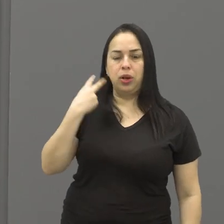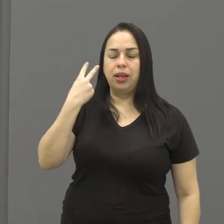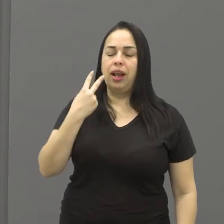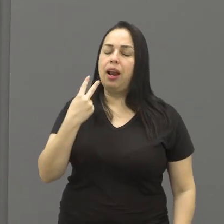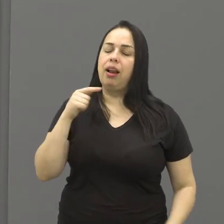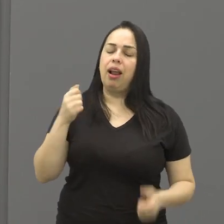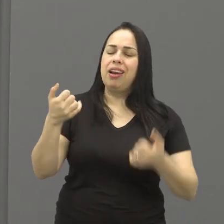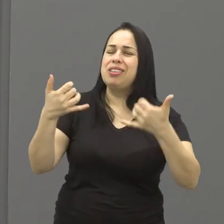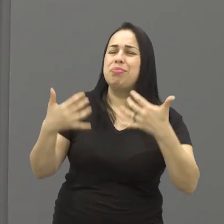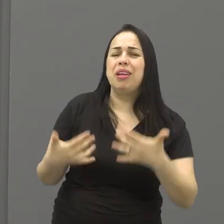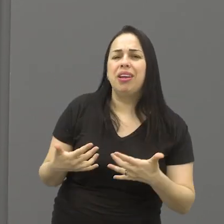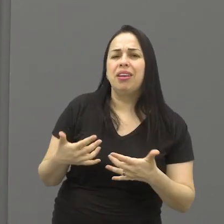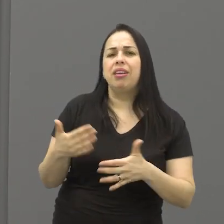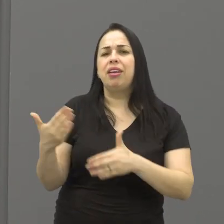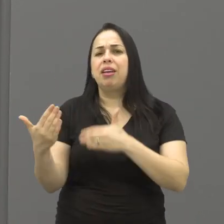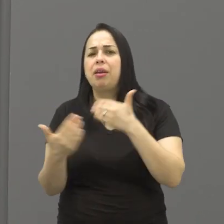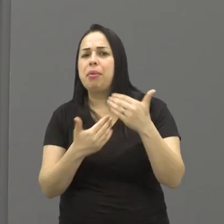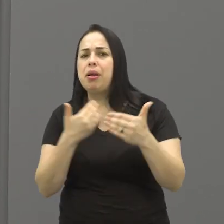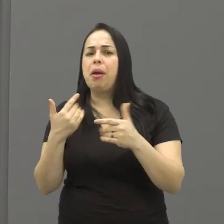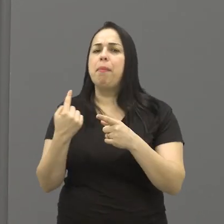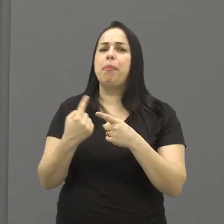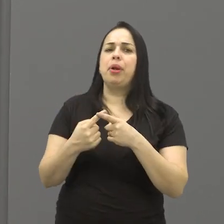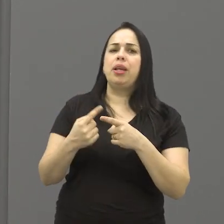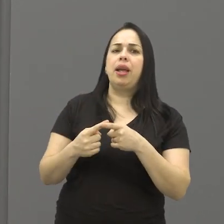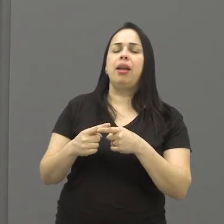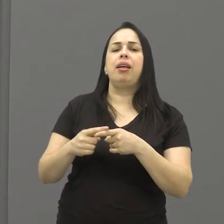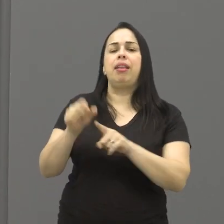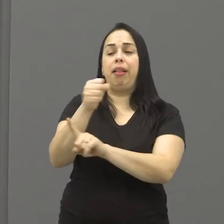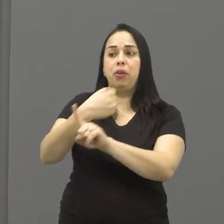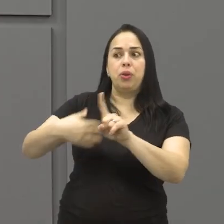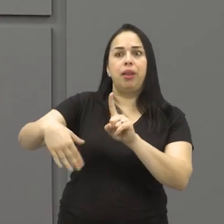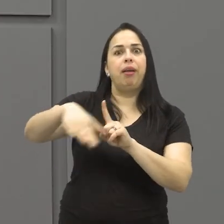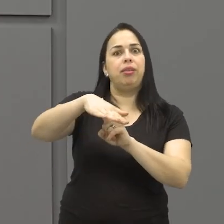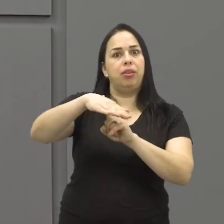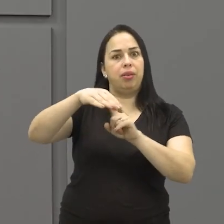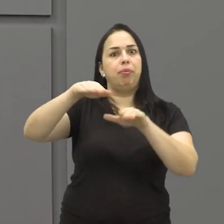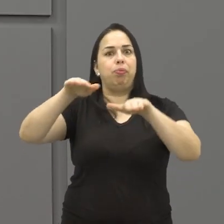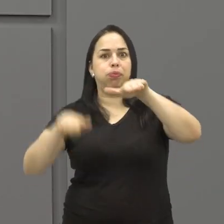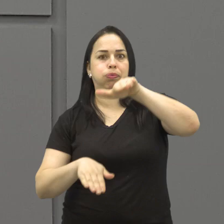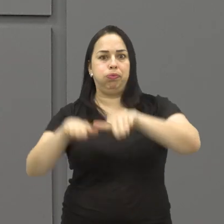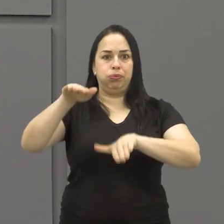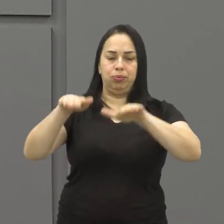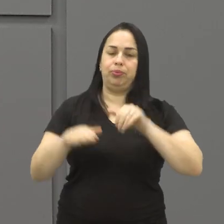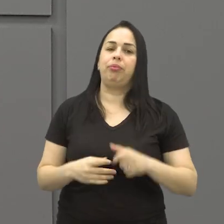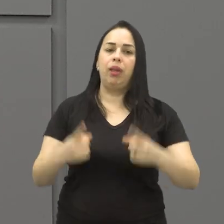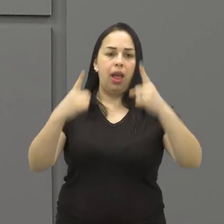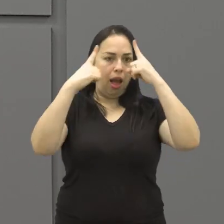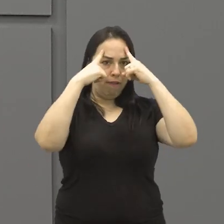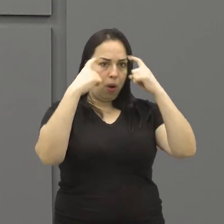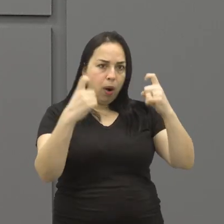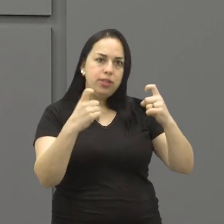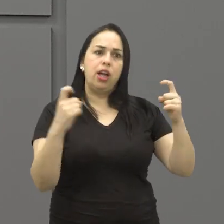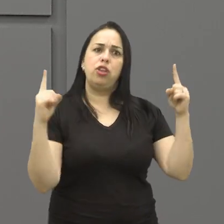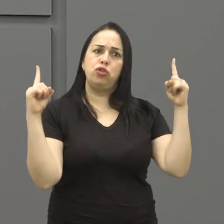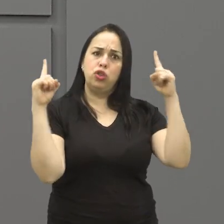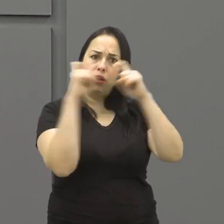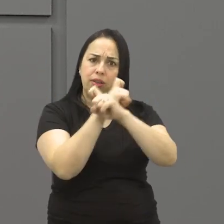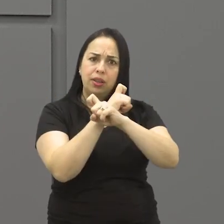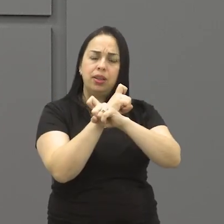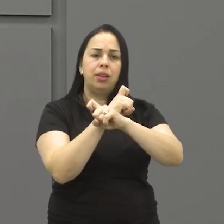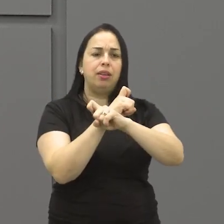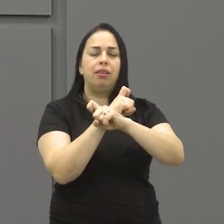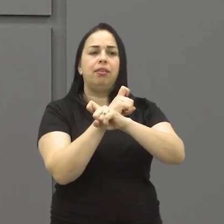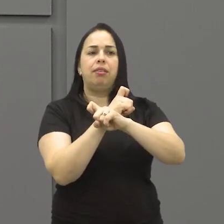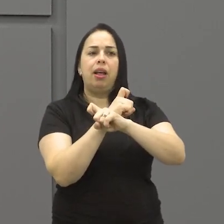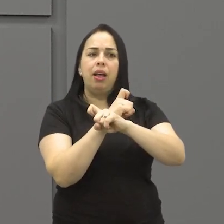mortes muitas vezes estão associadas a fatores sociais. E essa questão da violência ela é muito complexa, ela não pode